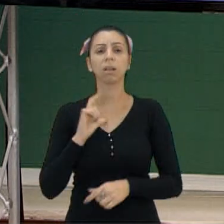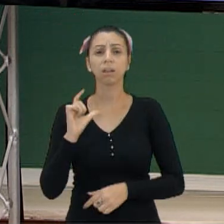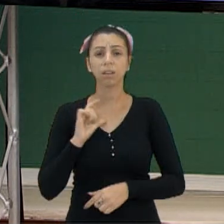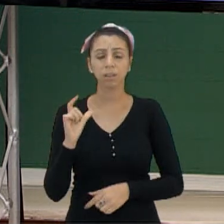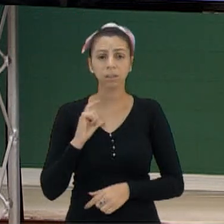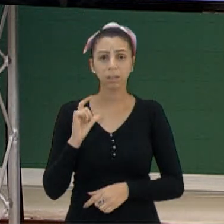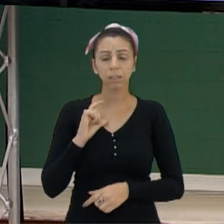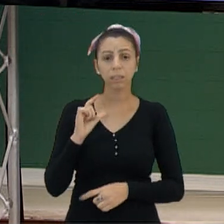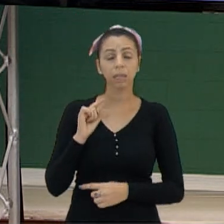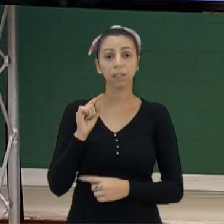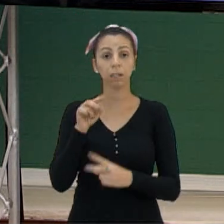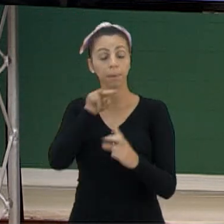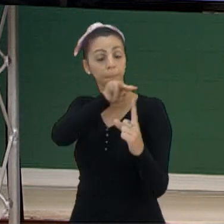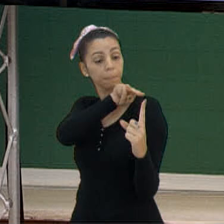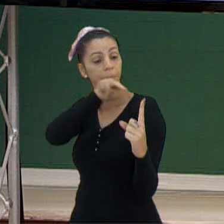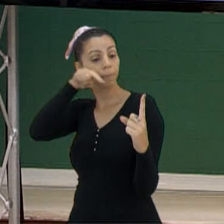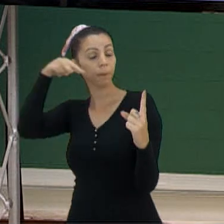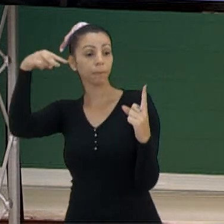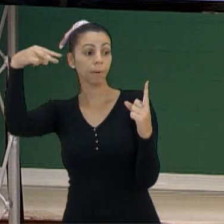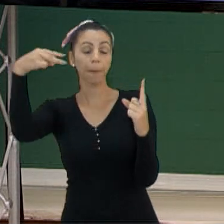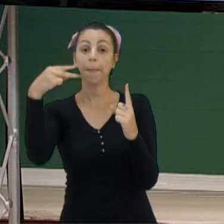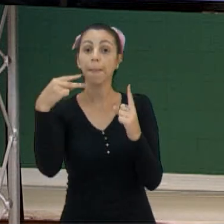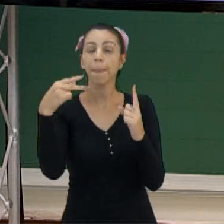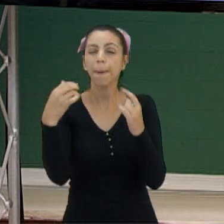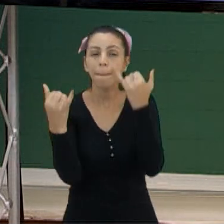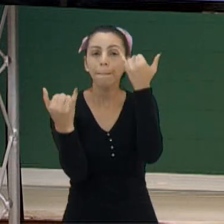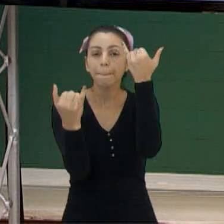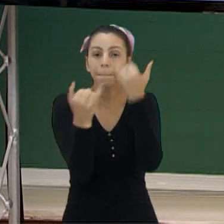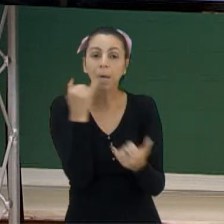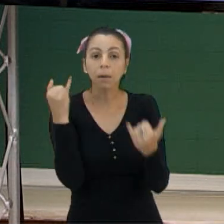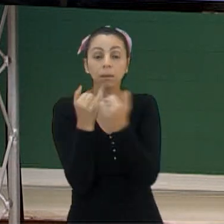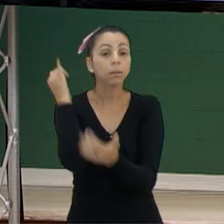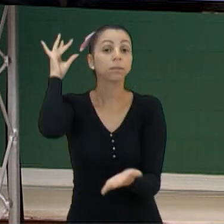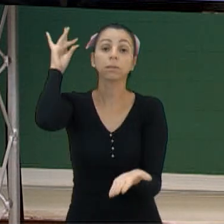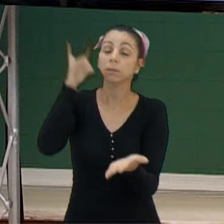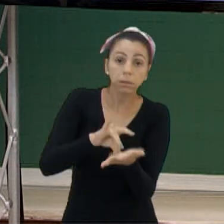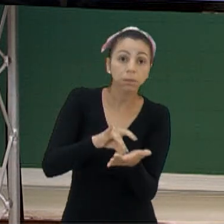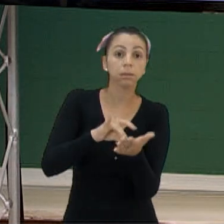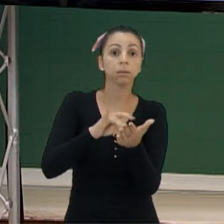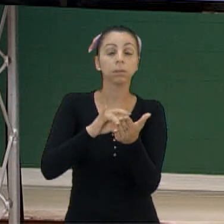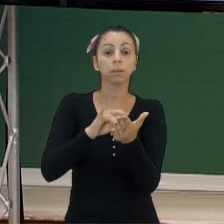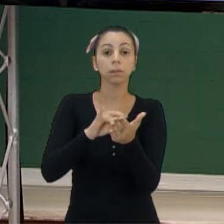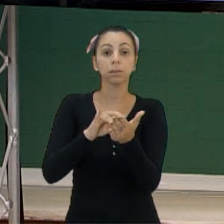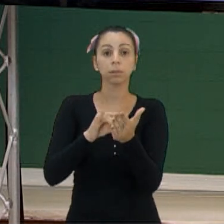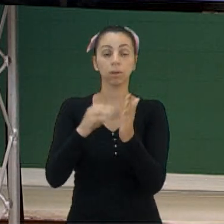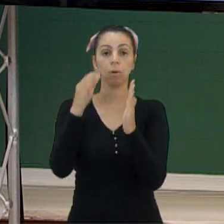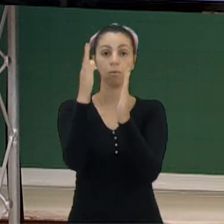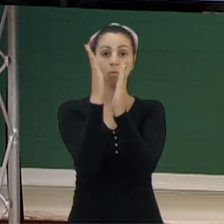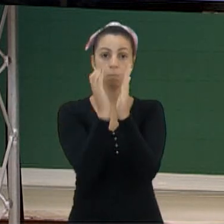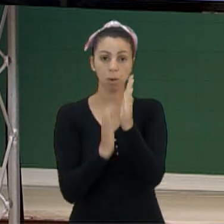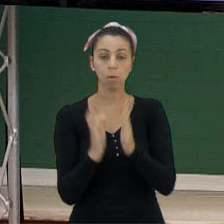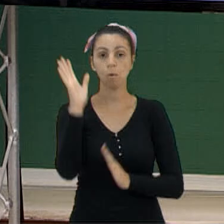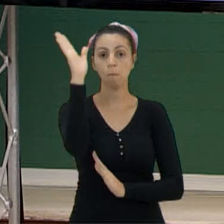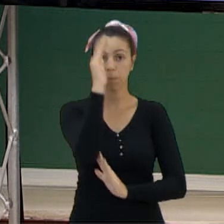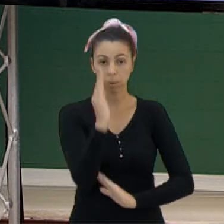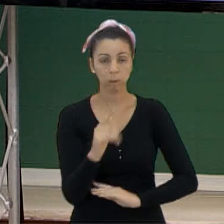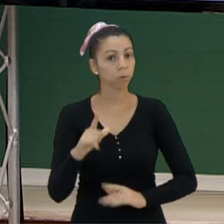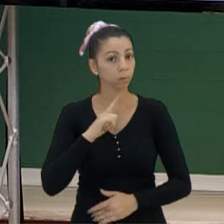em perspectiva, em pintura, vão ser tão realistas que parece que você vai se perder. O barroco brasileiro tem muito isso também, como essa Taíde.